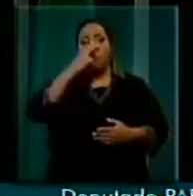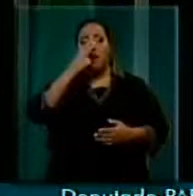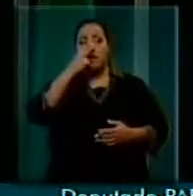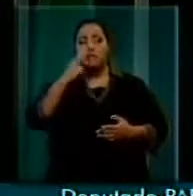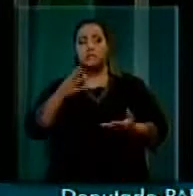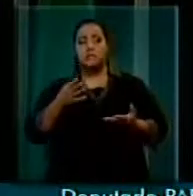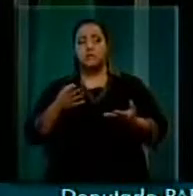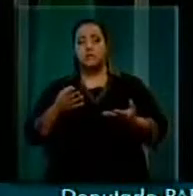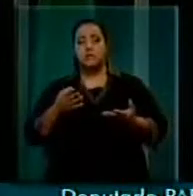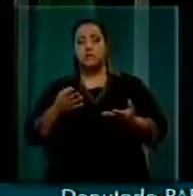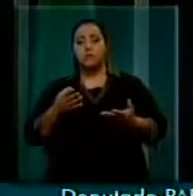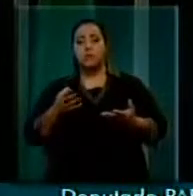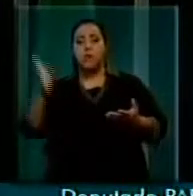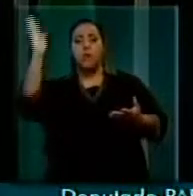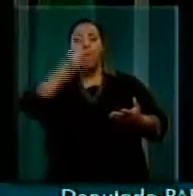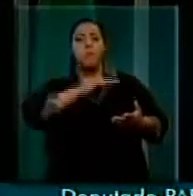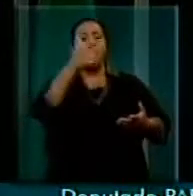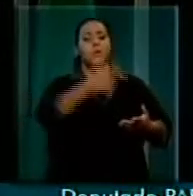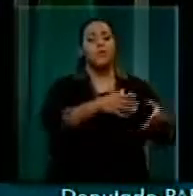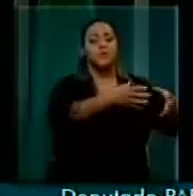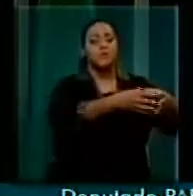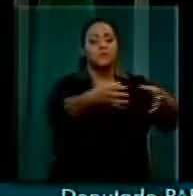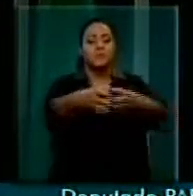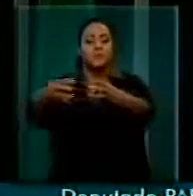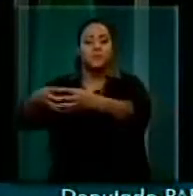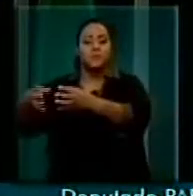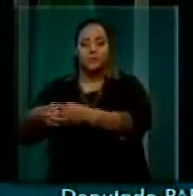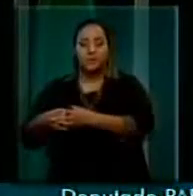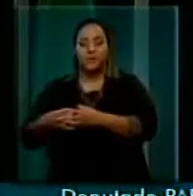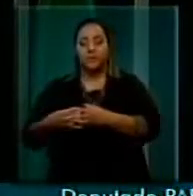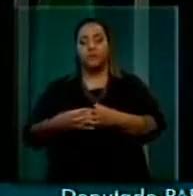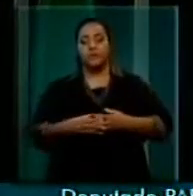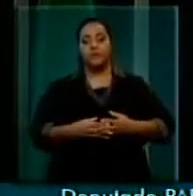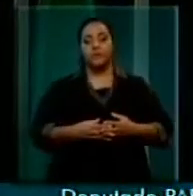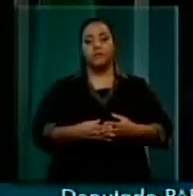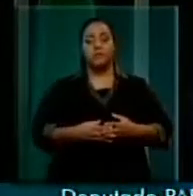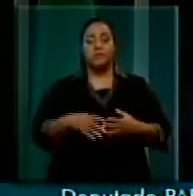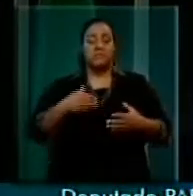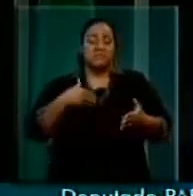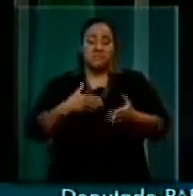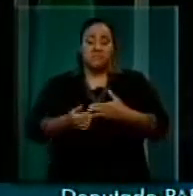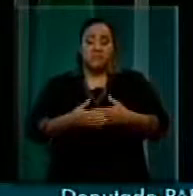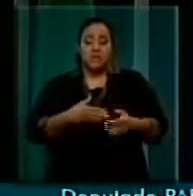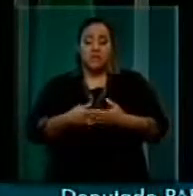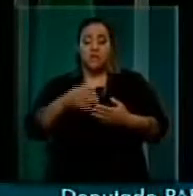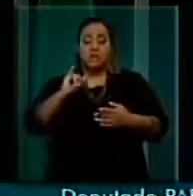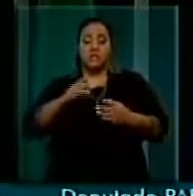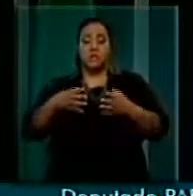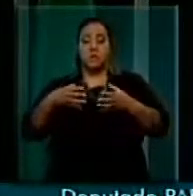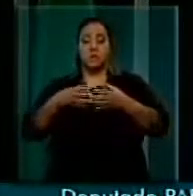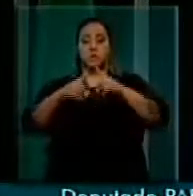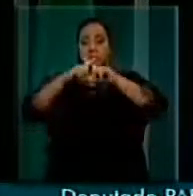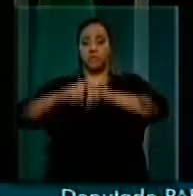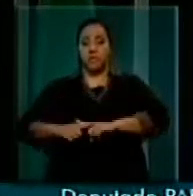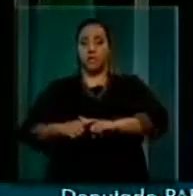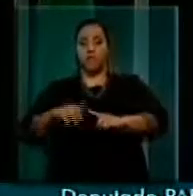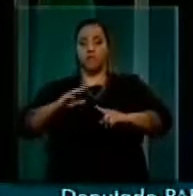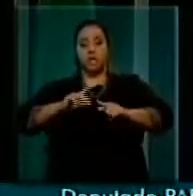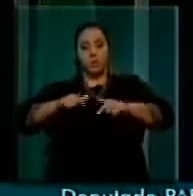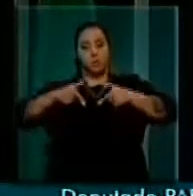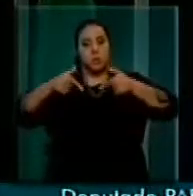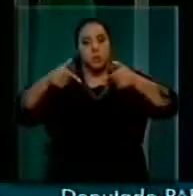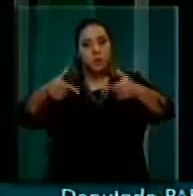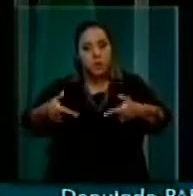prejudicar outras equipes, não se importando que sua equipe oponha um esforço